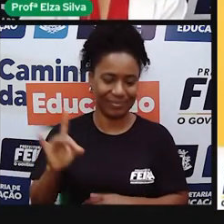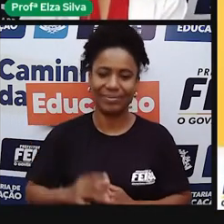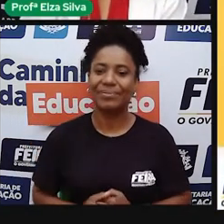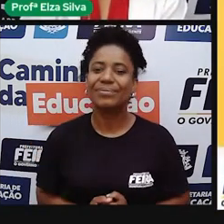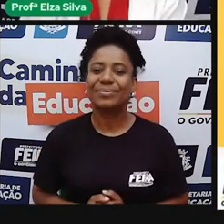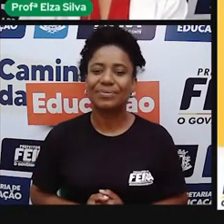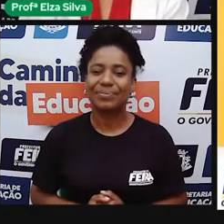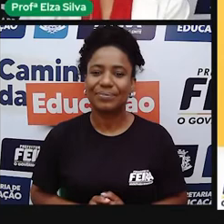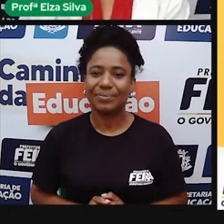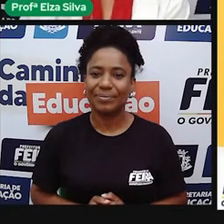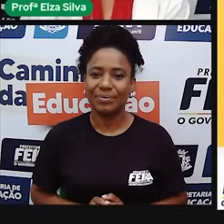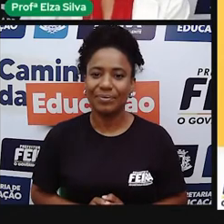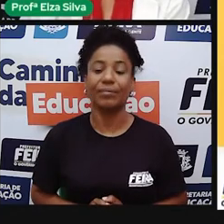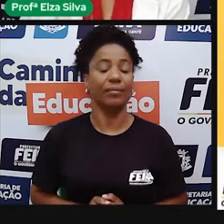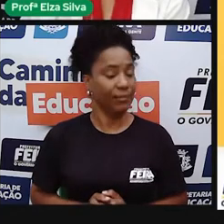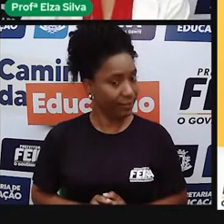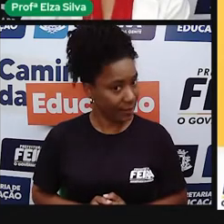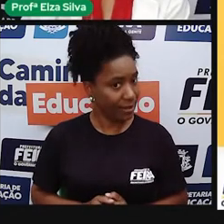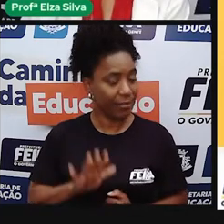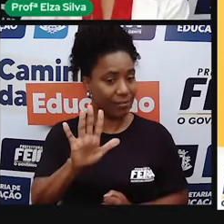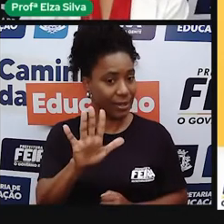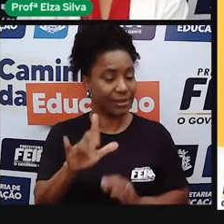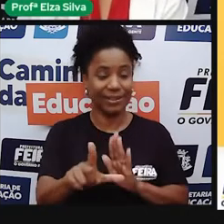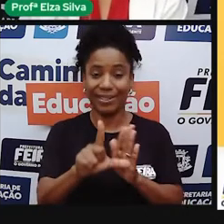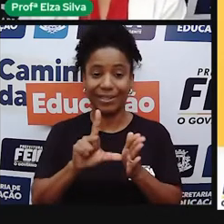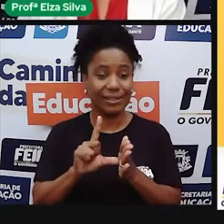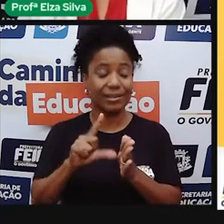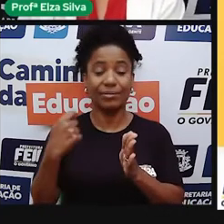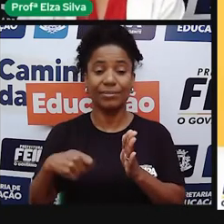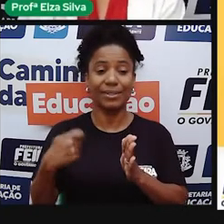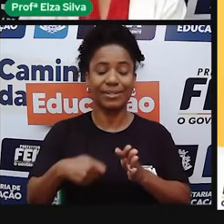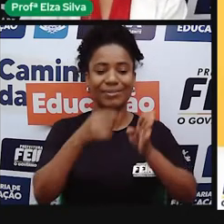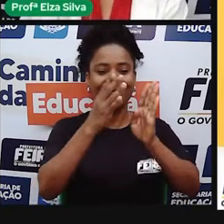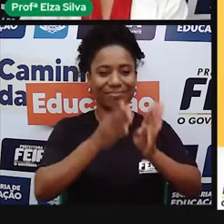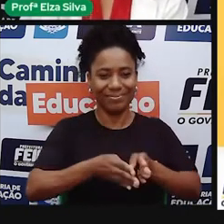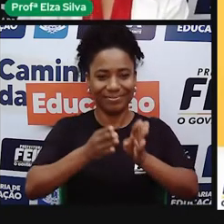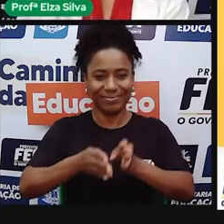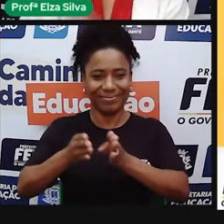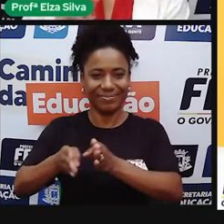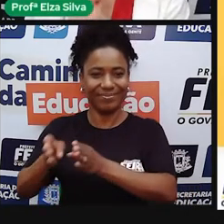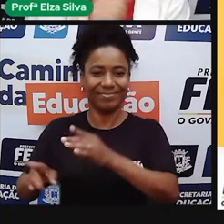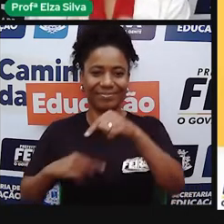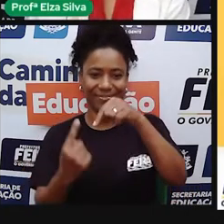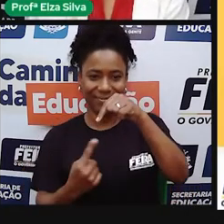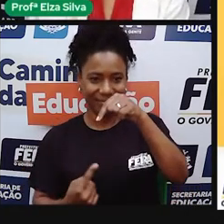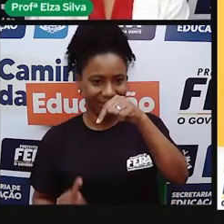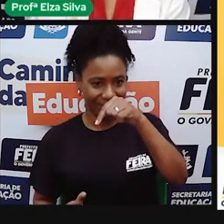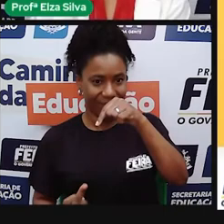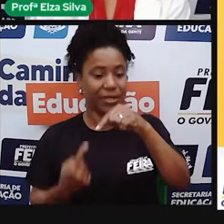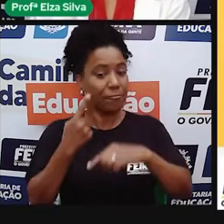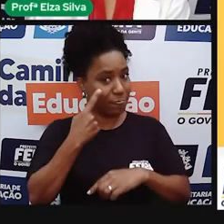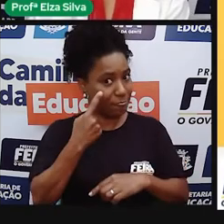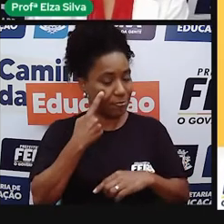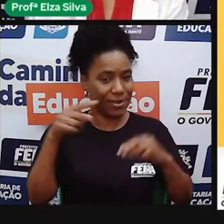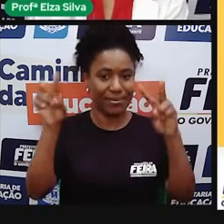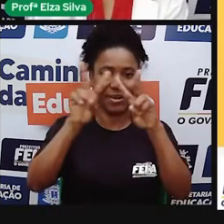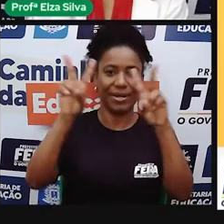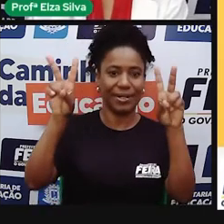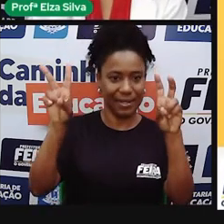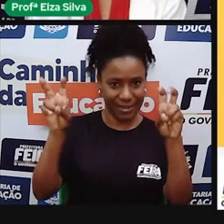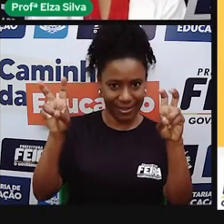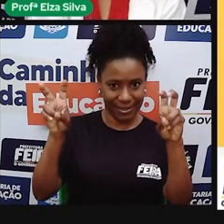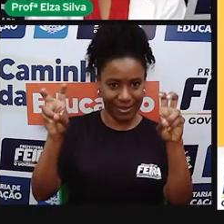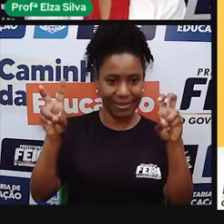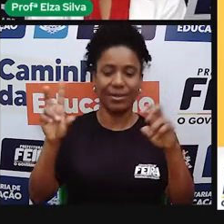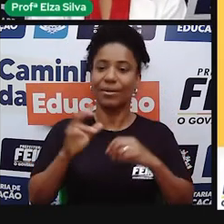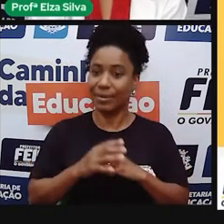É claro que precisamos, antes de qualquer coisa, organizar o nosso caderno. Escreva aí o cabeçalho: school,